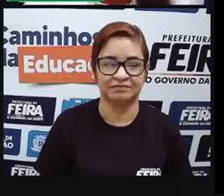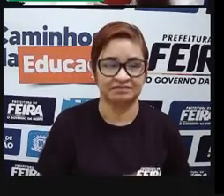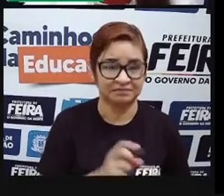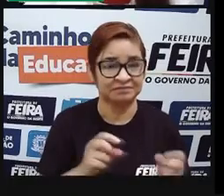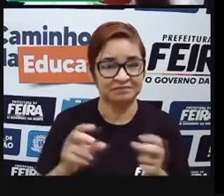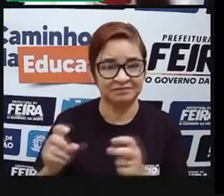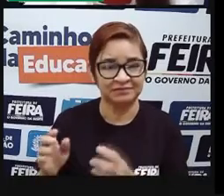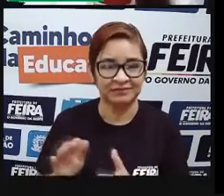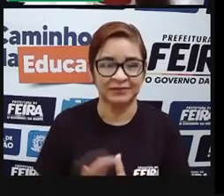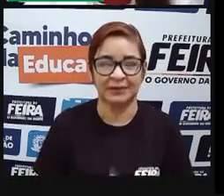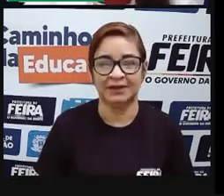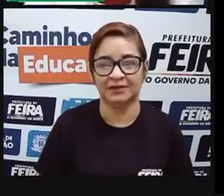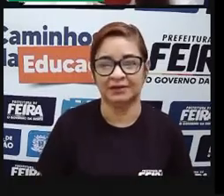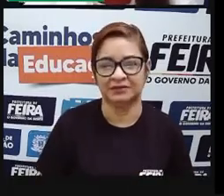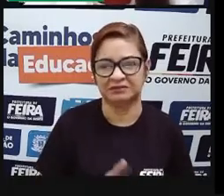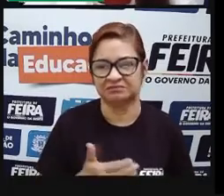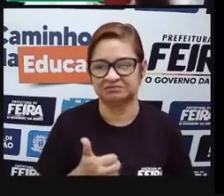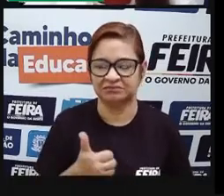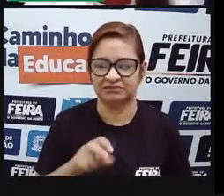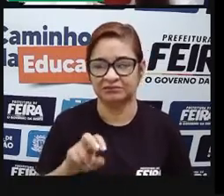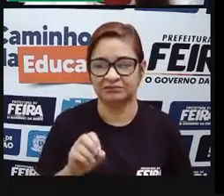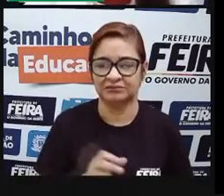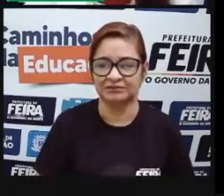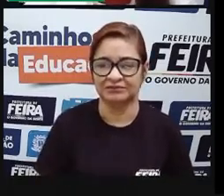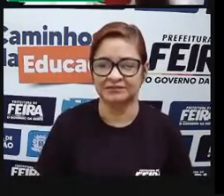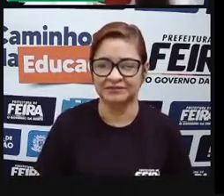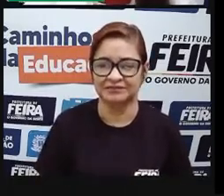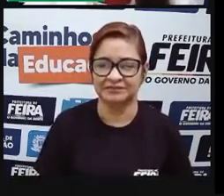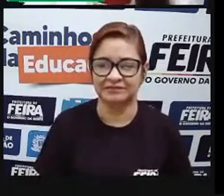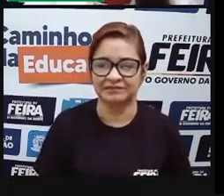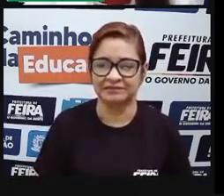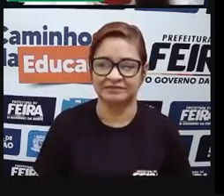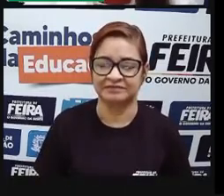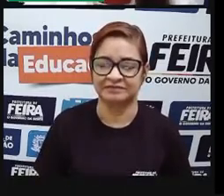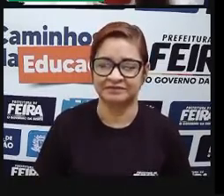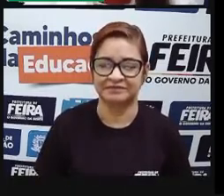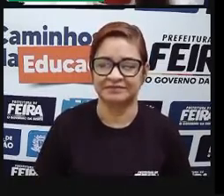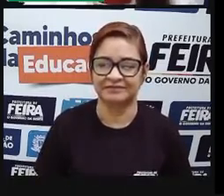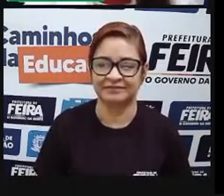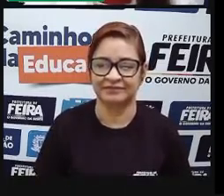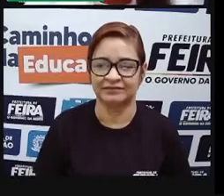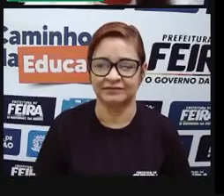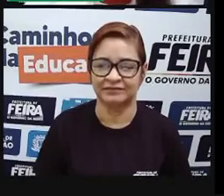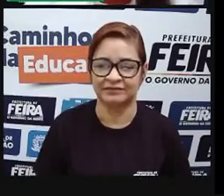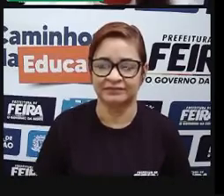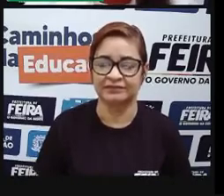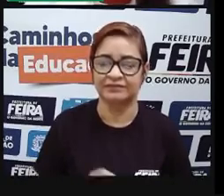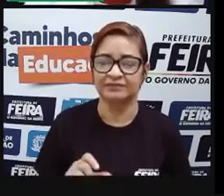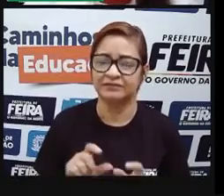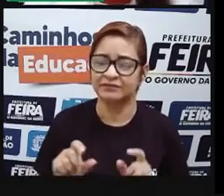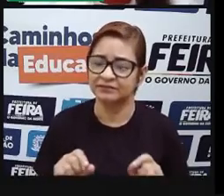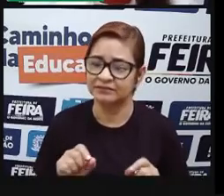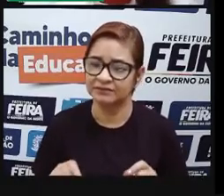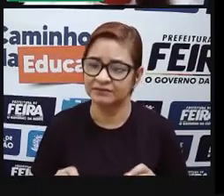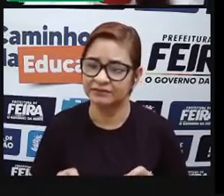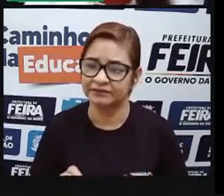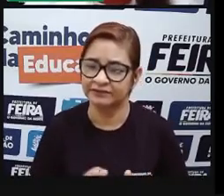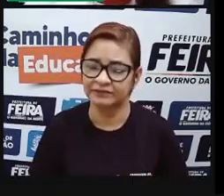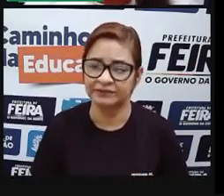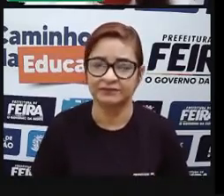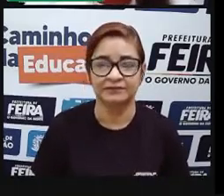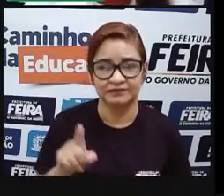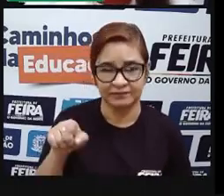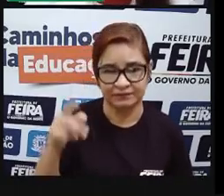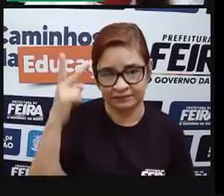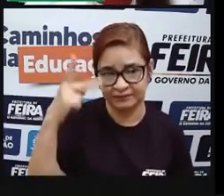aí o povo tá querendo por atacado que a minha mão mas eu não vendo não eu fiquei uma eu Vocês pode vem de onde você vem de ônibus aqui Rema Aí